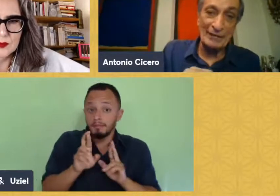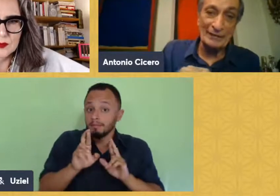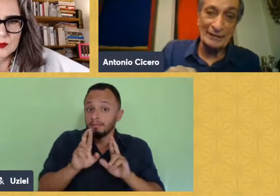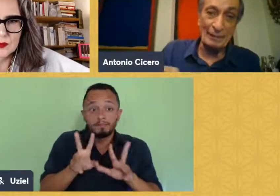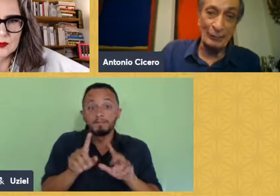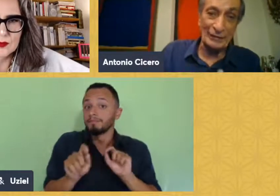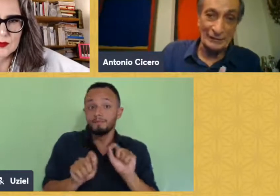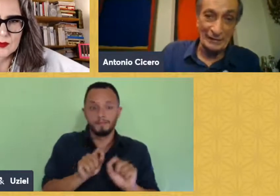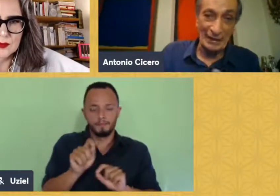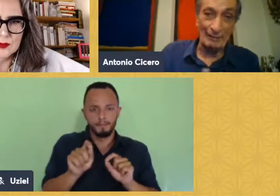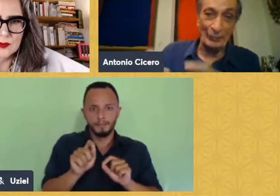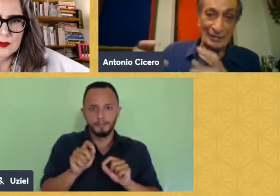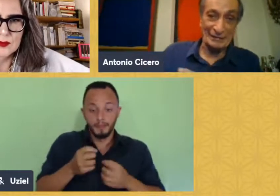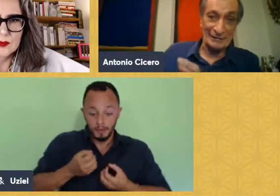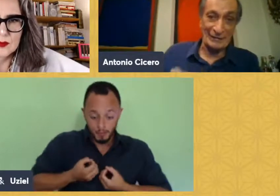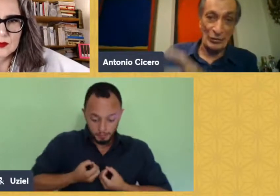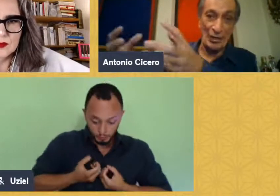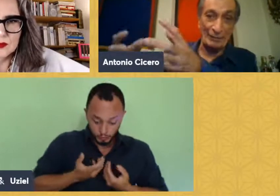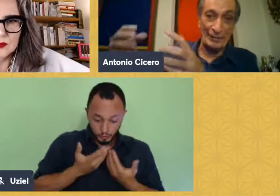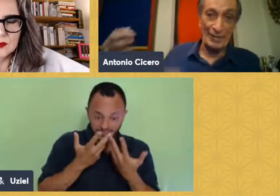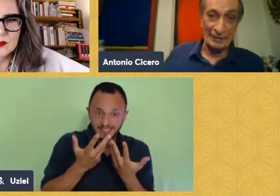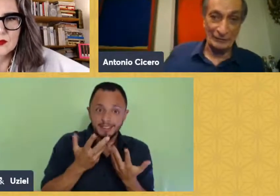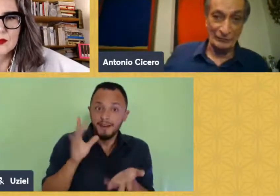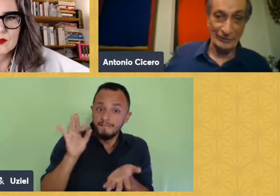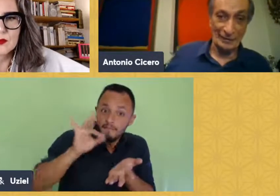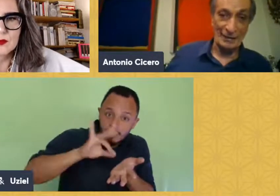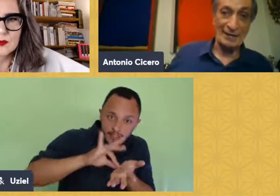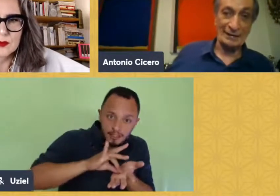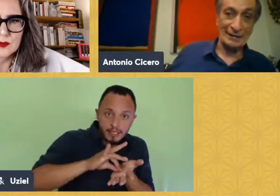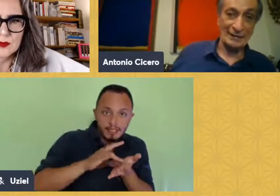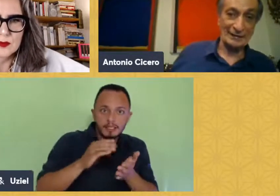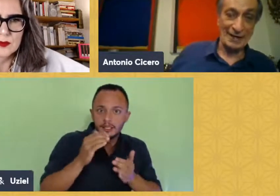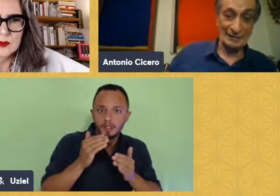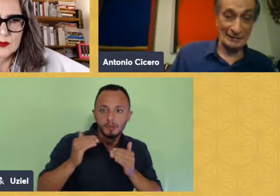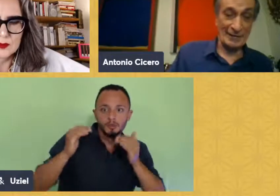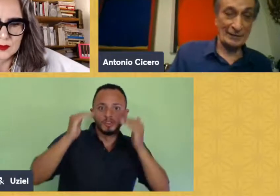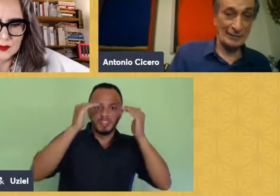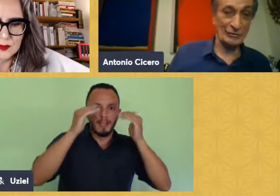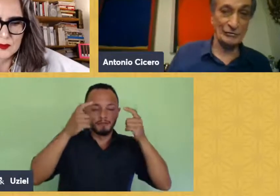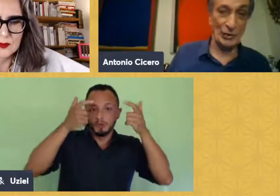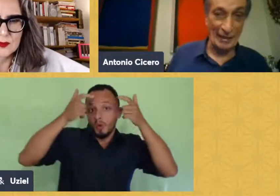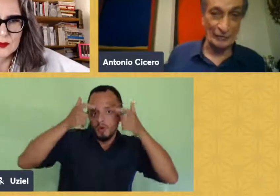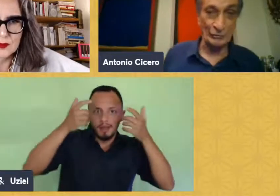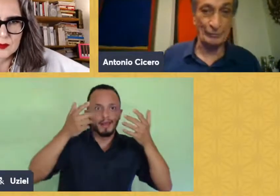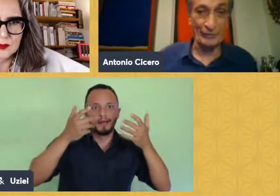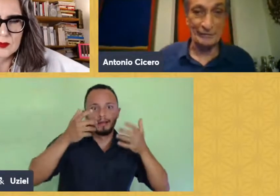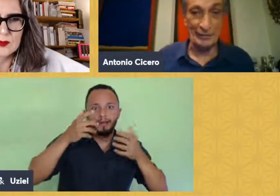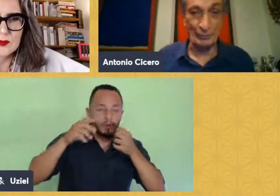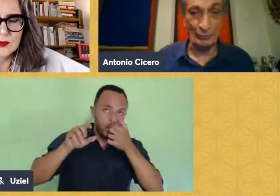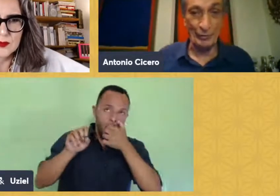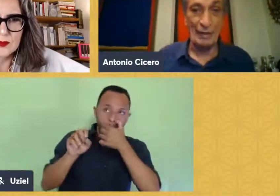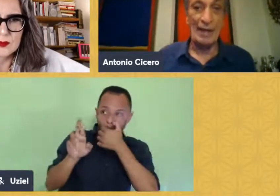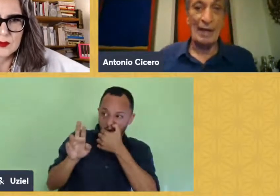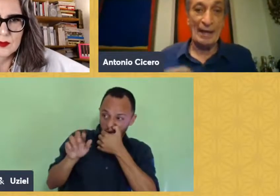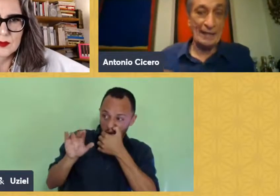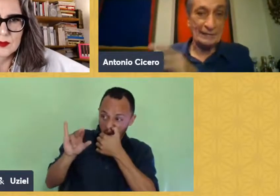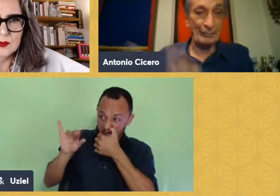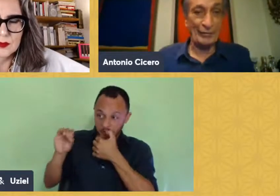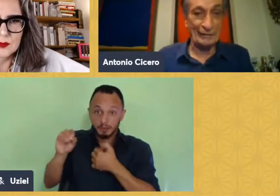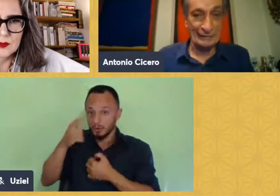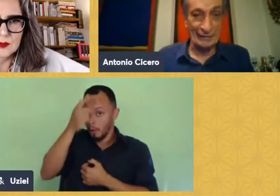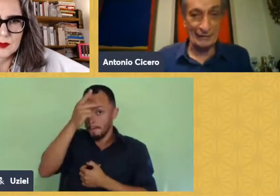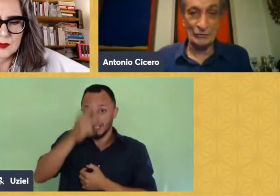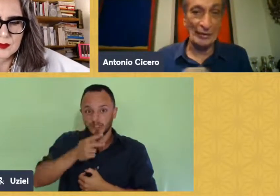se a verdadeira poesia, a poesia nobre, que era herdada exatamente de Horácio, por exemplo,